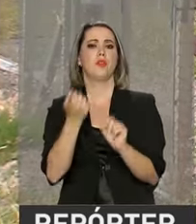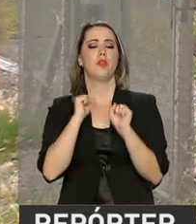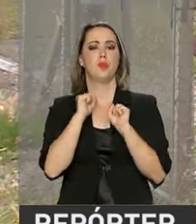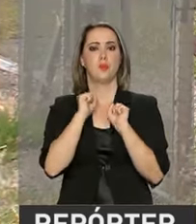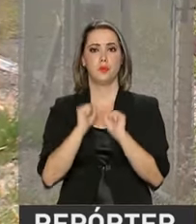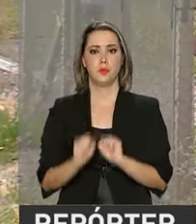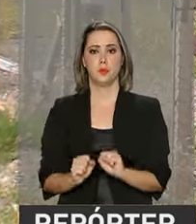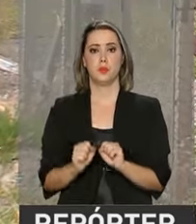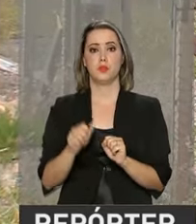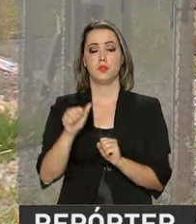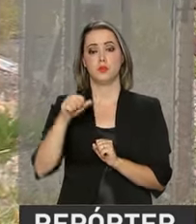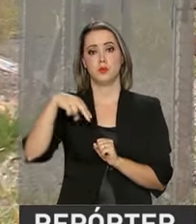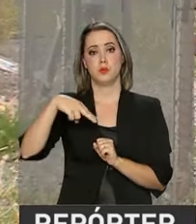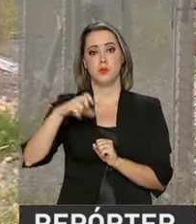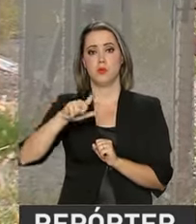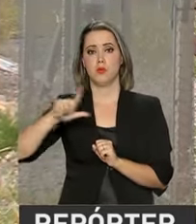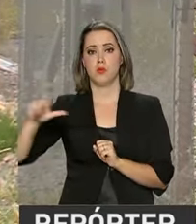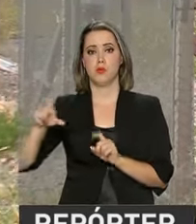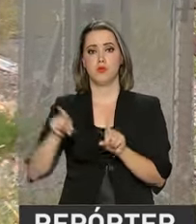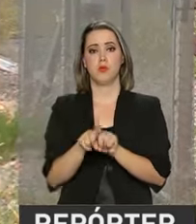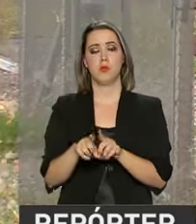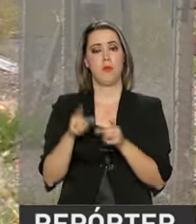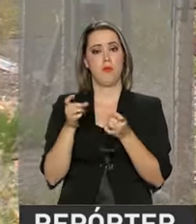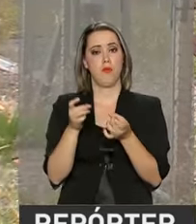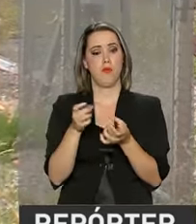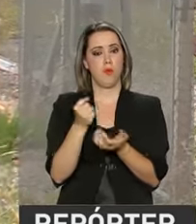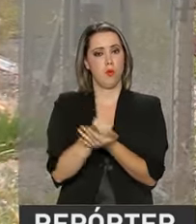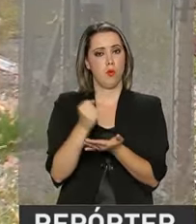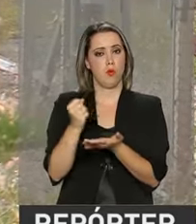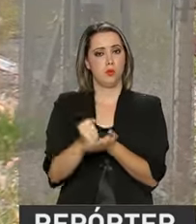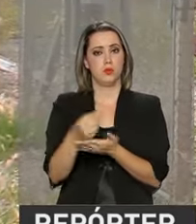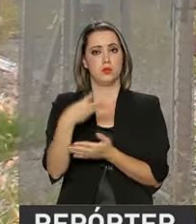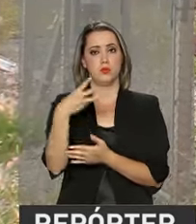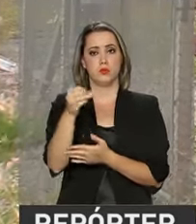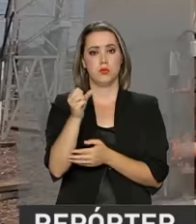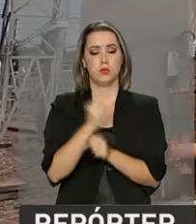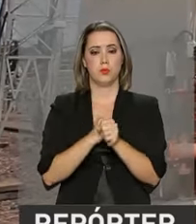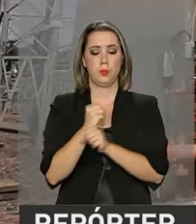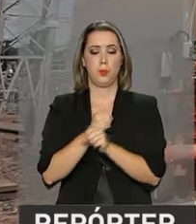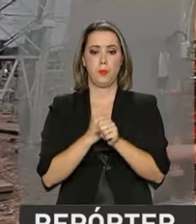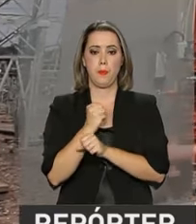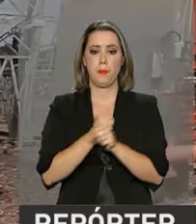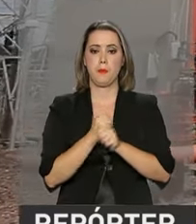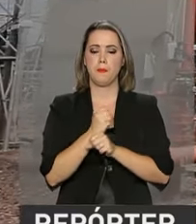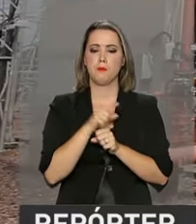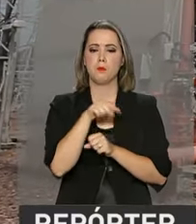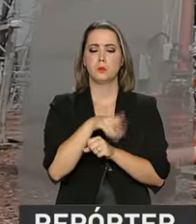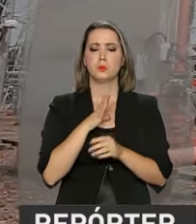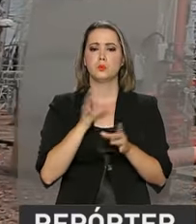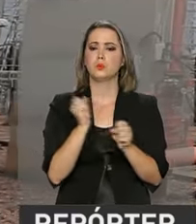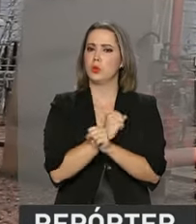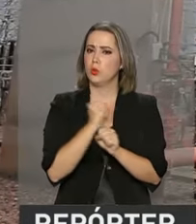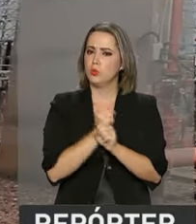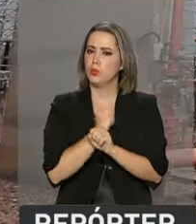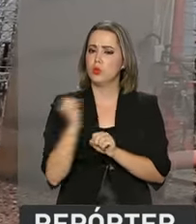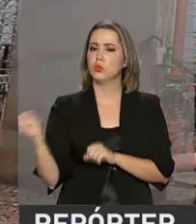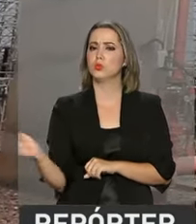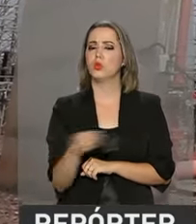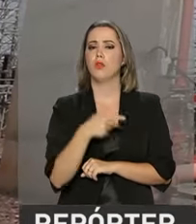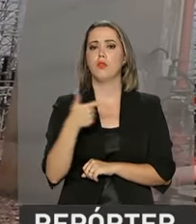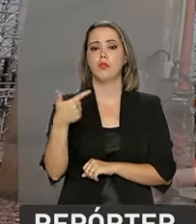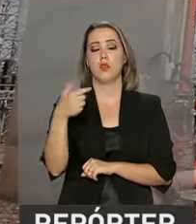pela linha em contratos de concessão que duram por 30 anos os empreendimentos devem gerar mais de